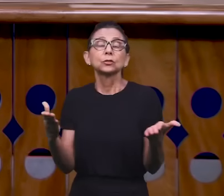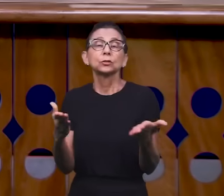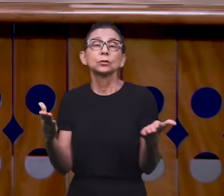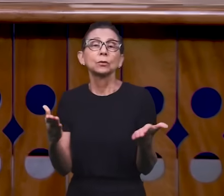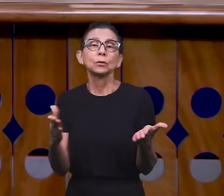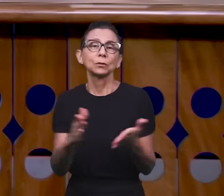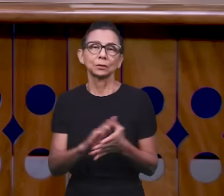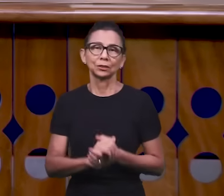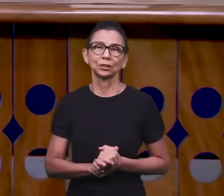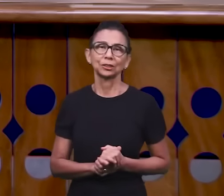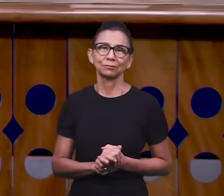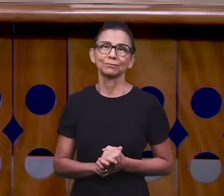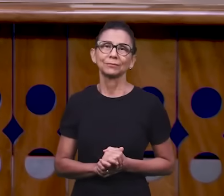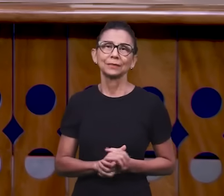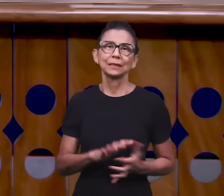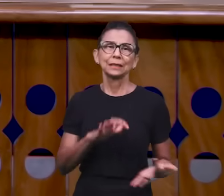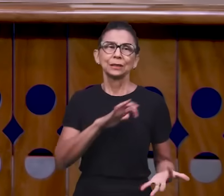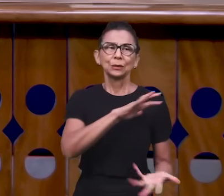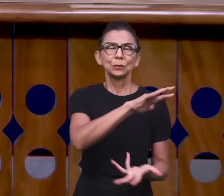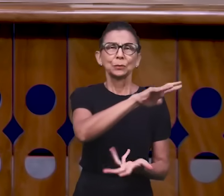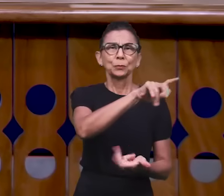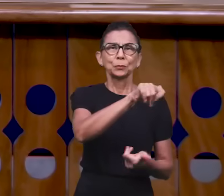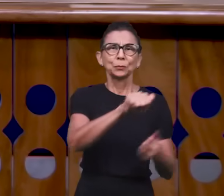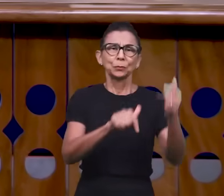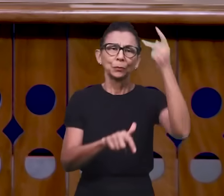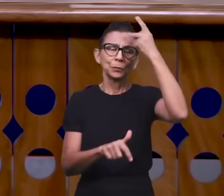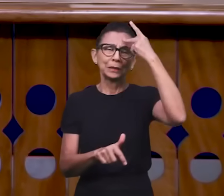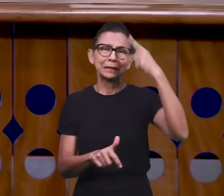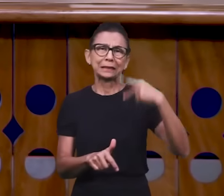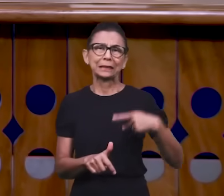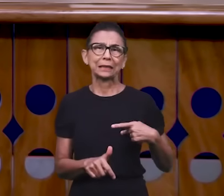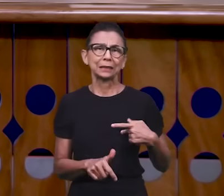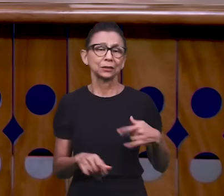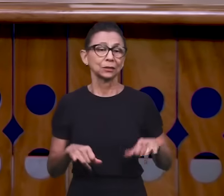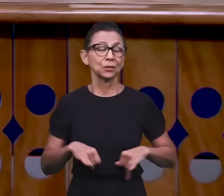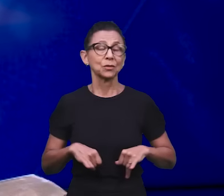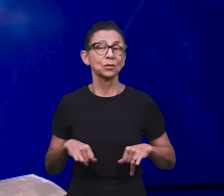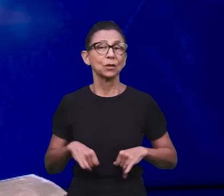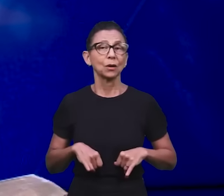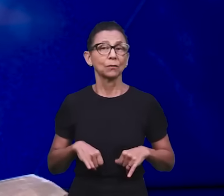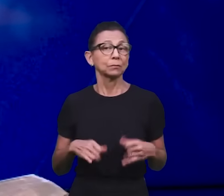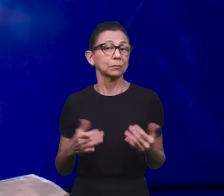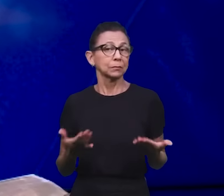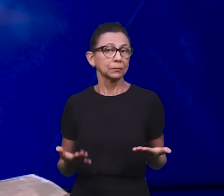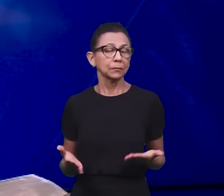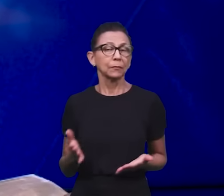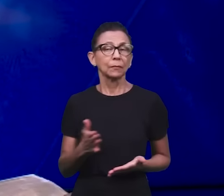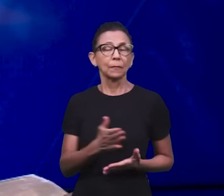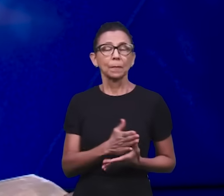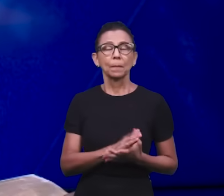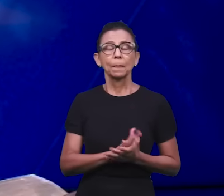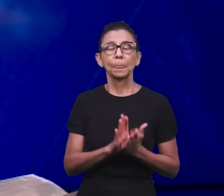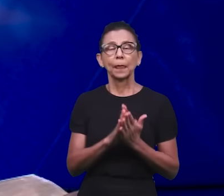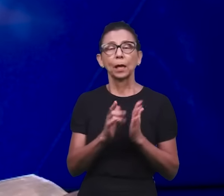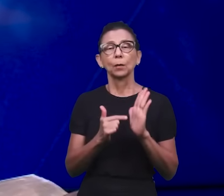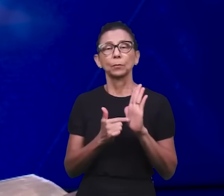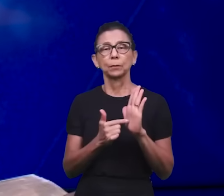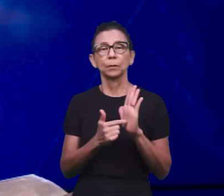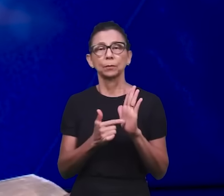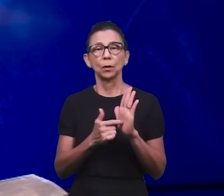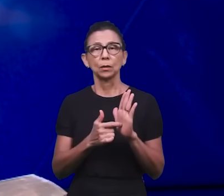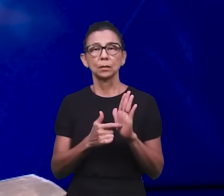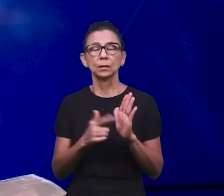do mundo está sendo tão assolado nos últimos dias? Bom, as previsões bíblicas